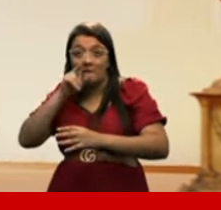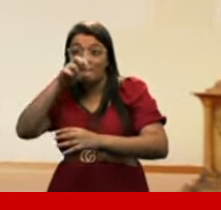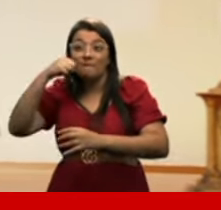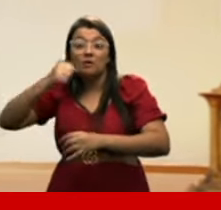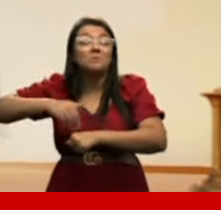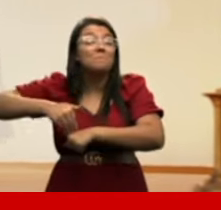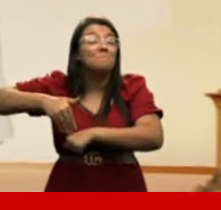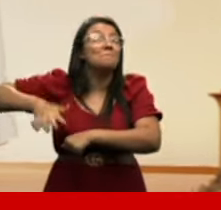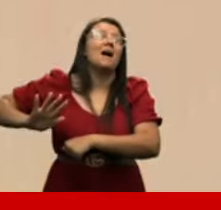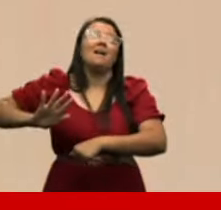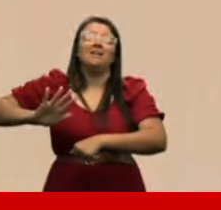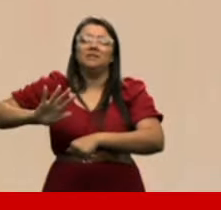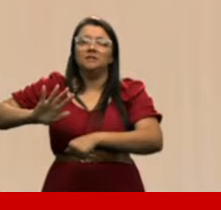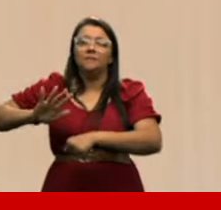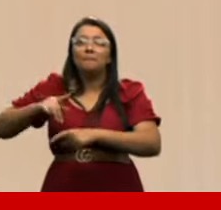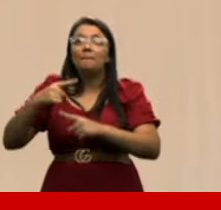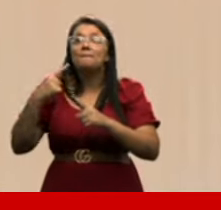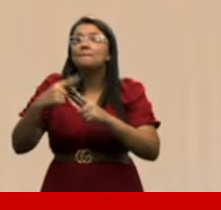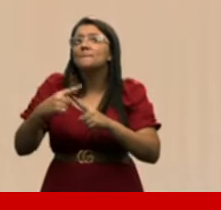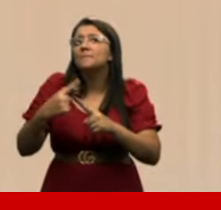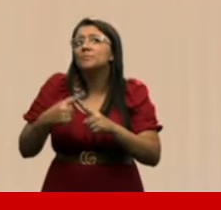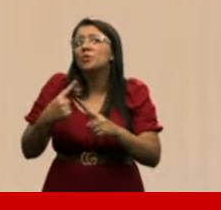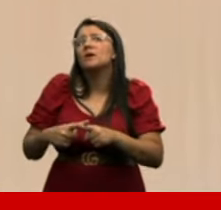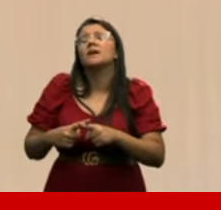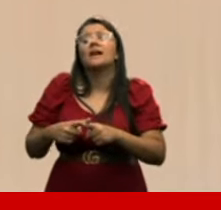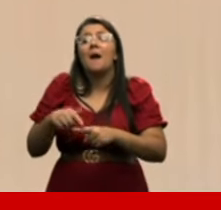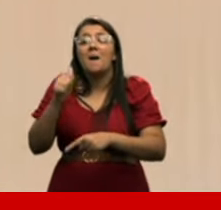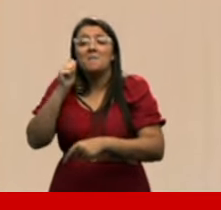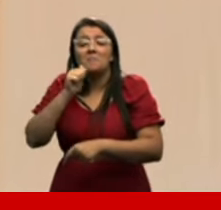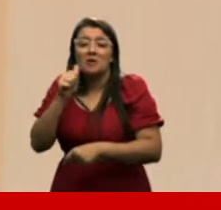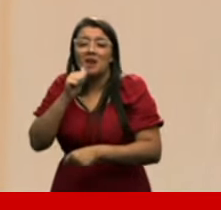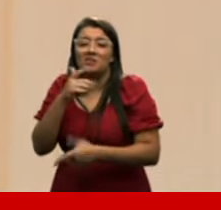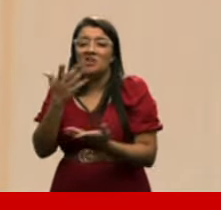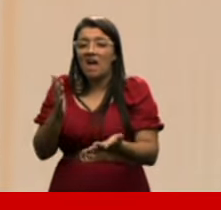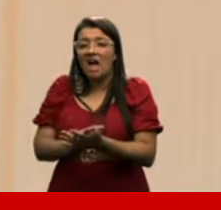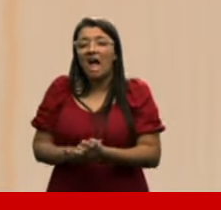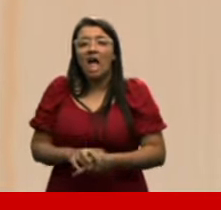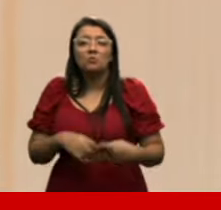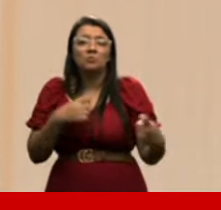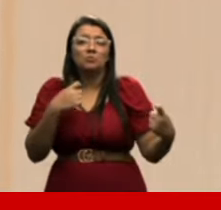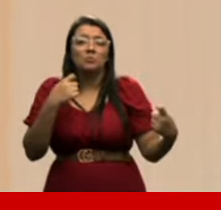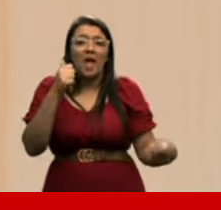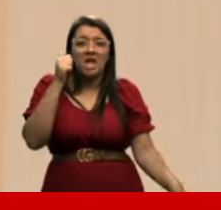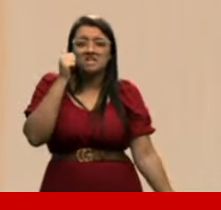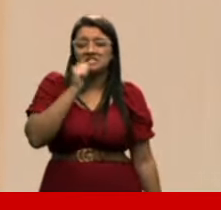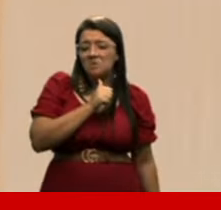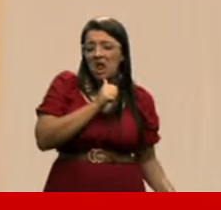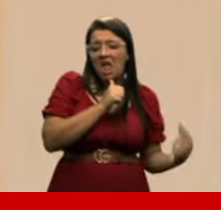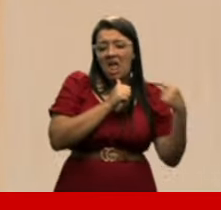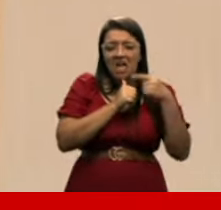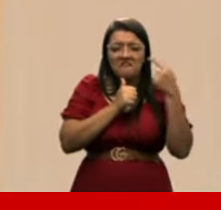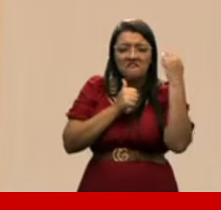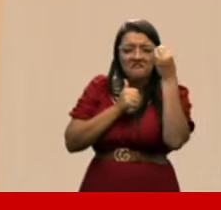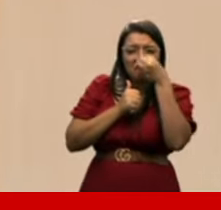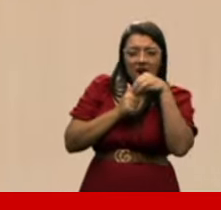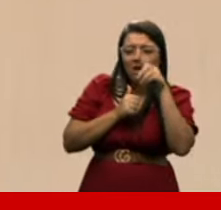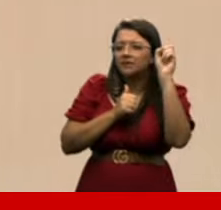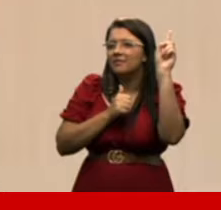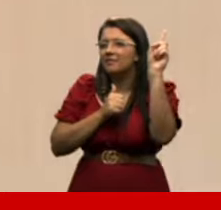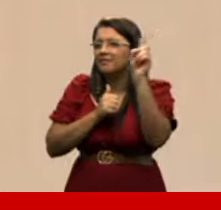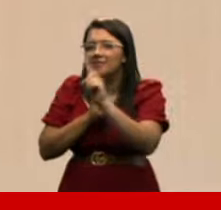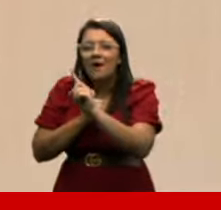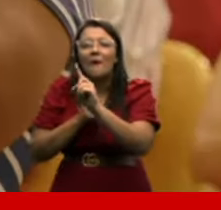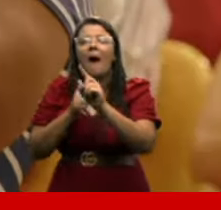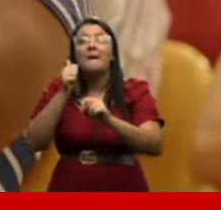mais forte. A mulher não é sexo frágil, não. De jeito nenhum. A gente aguenta